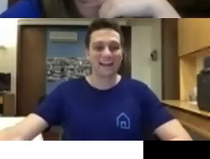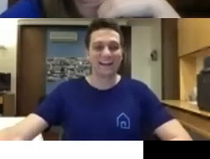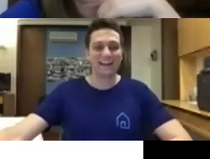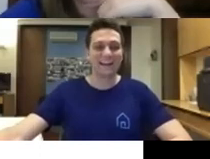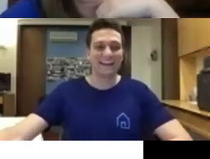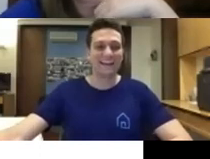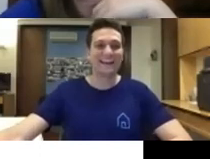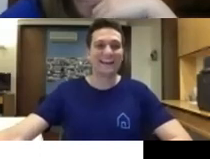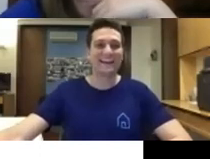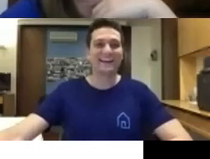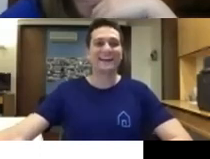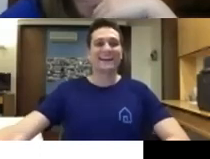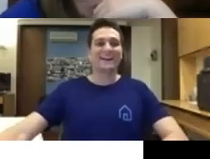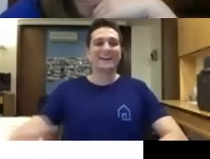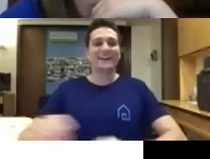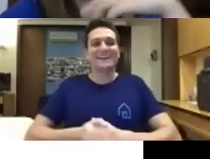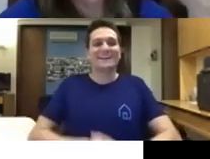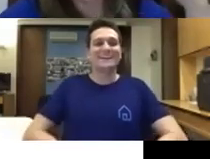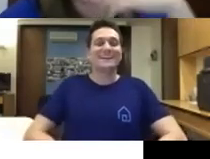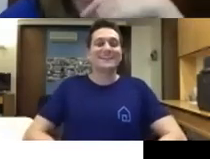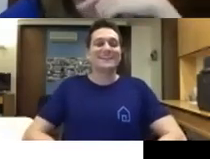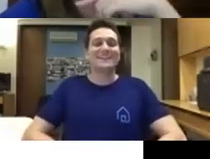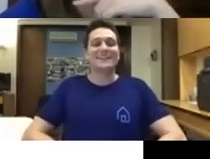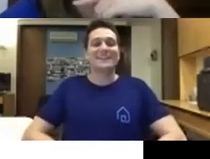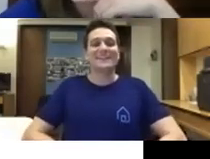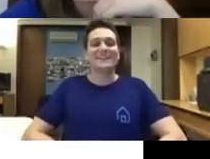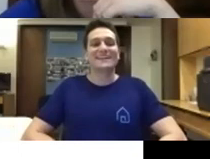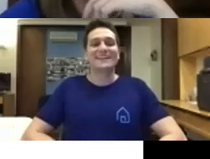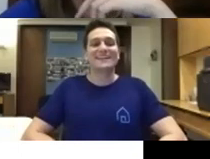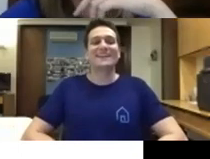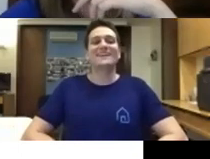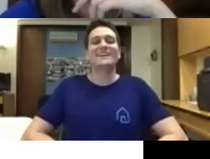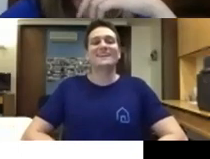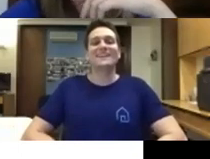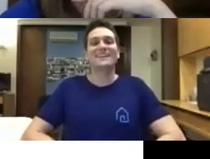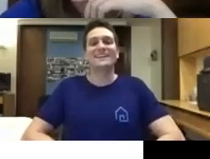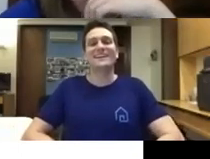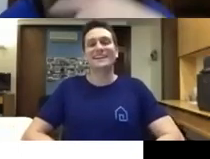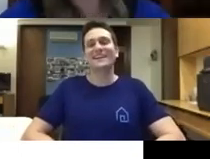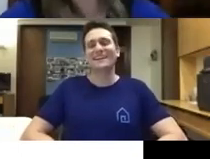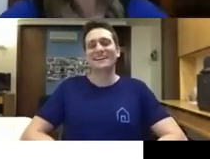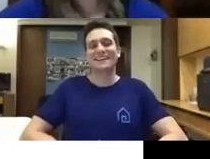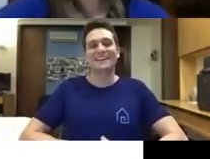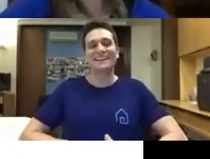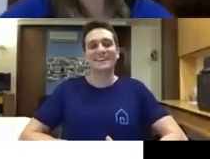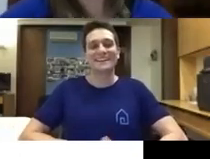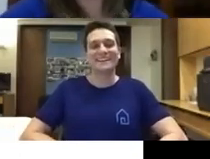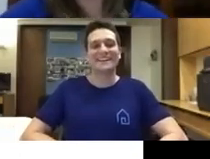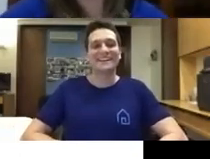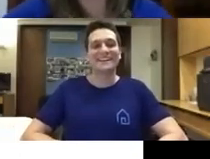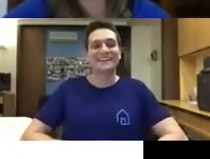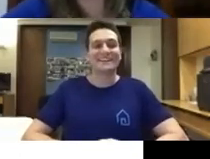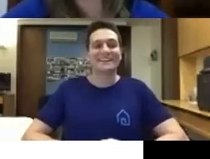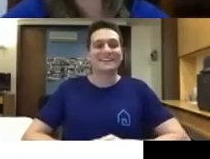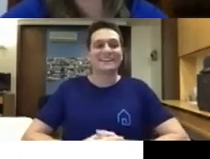Né? Ele está dizendo por causa da lareira, por causa do incêndio e tal. Enfim, entendi agora o que ele está falando. Mário Irigaray, mas também